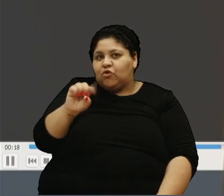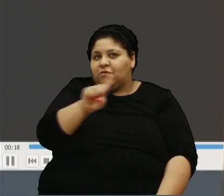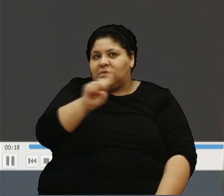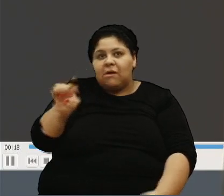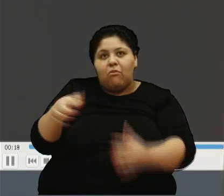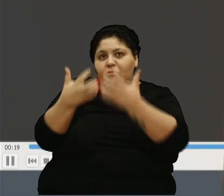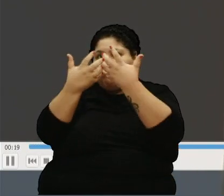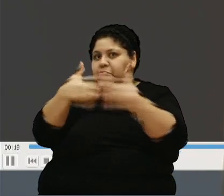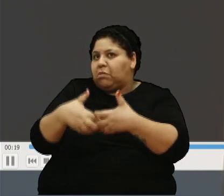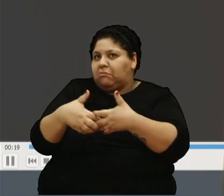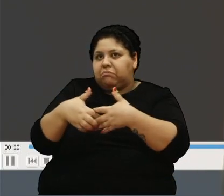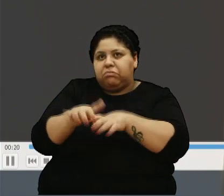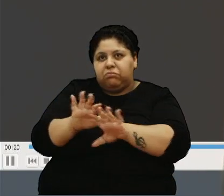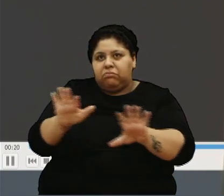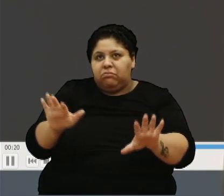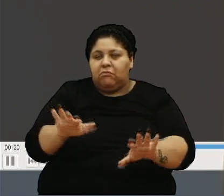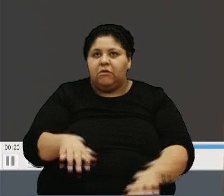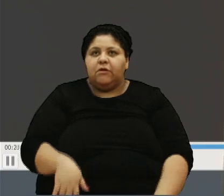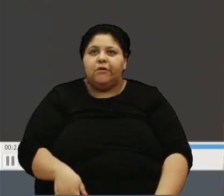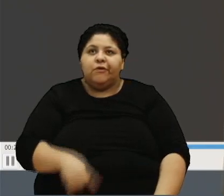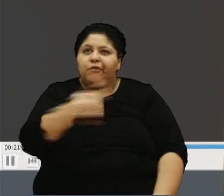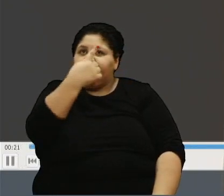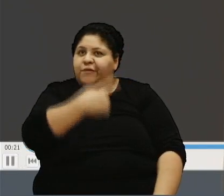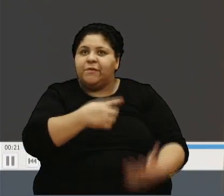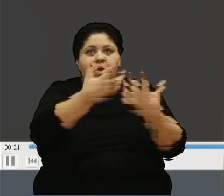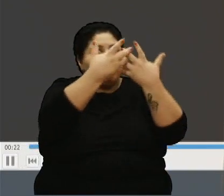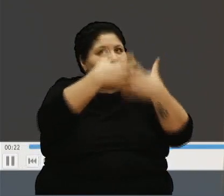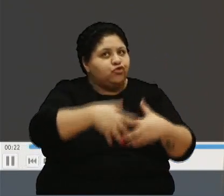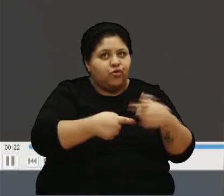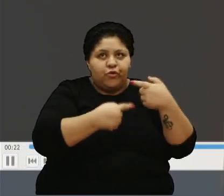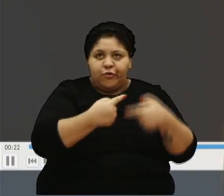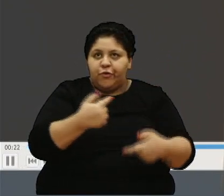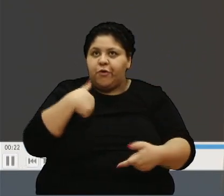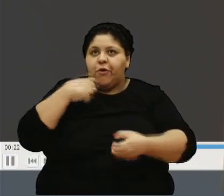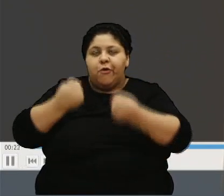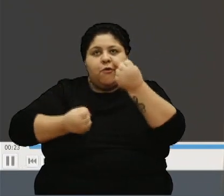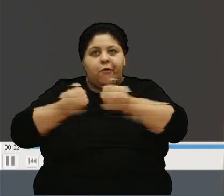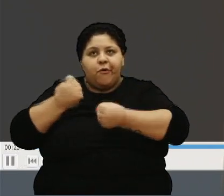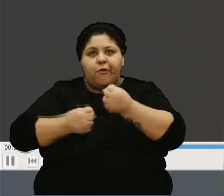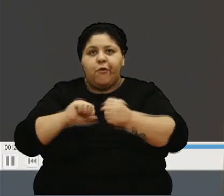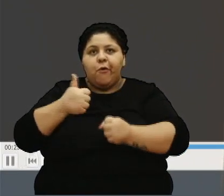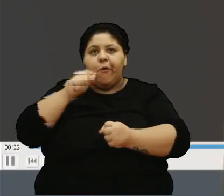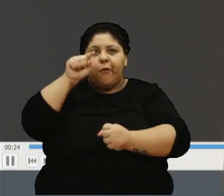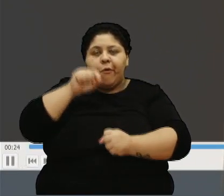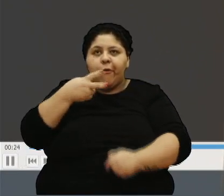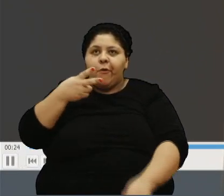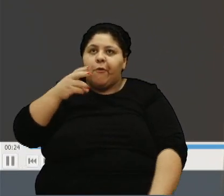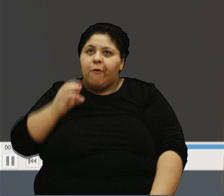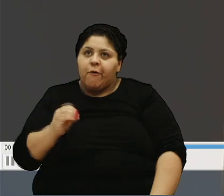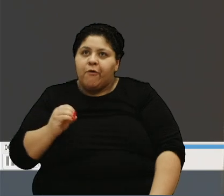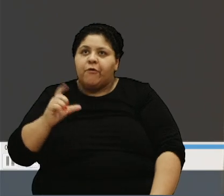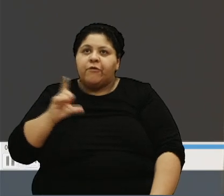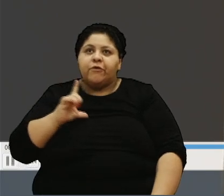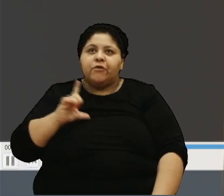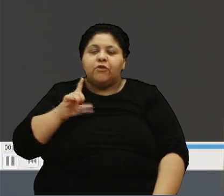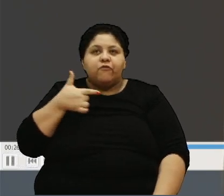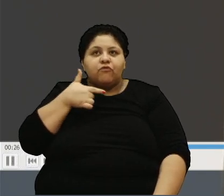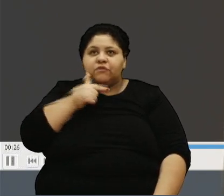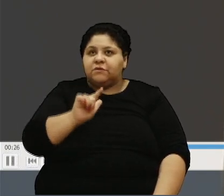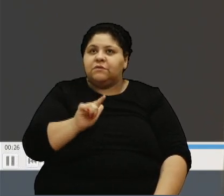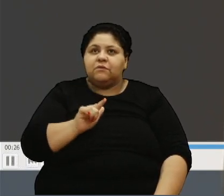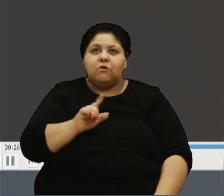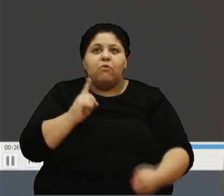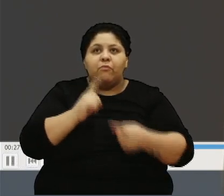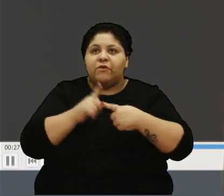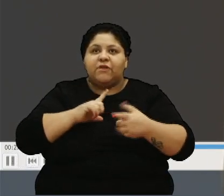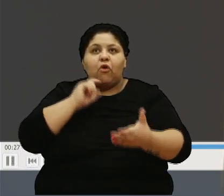palhaçada. Ó, o paquímetro lá não funciona. Meu carro tá aqui, são 11h20. Tem minhas coisas pra fazer, eu não vou estar procurando o paquímetro pra pagar,